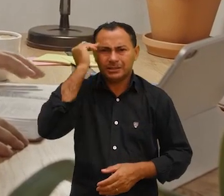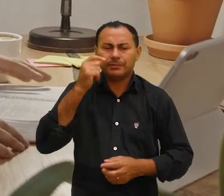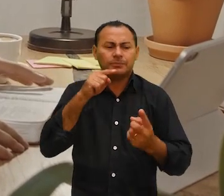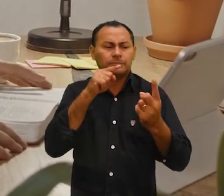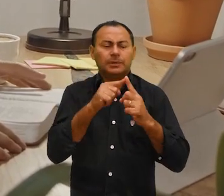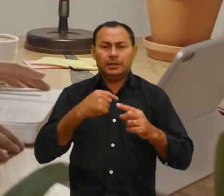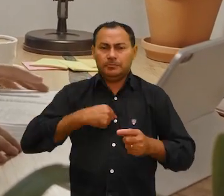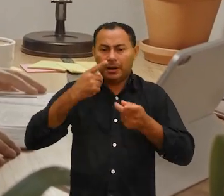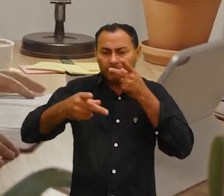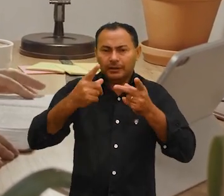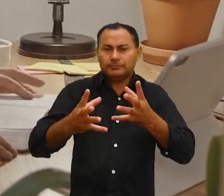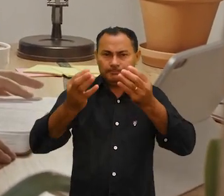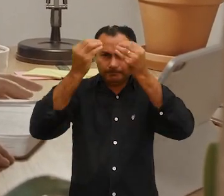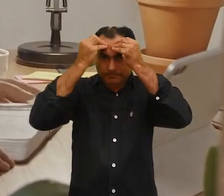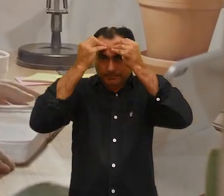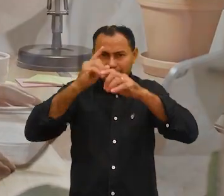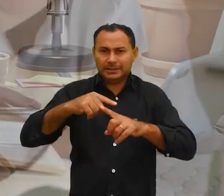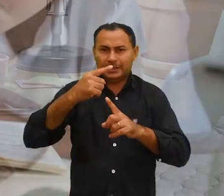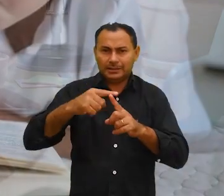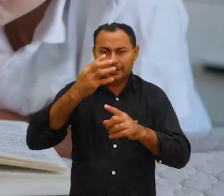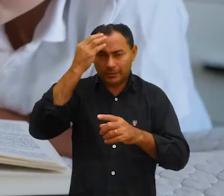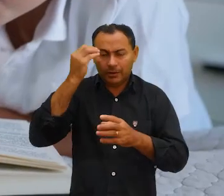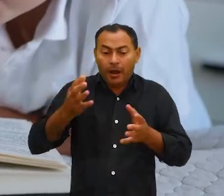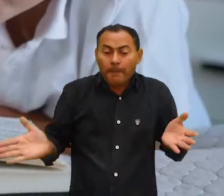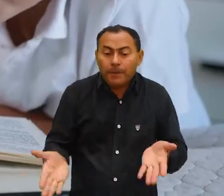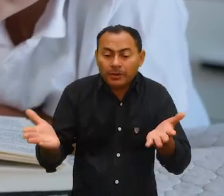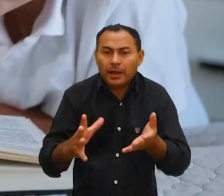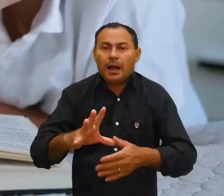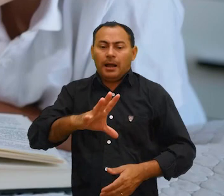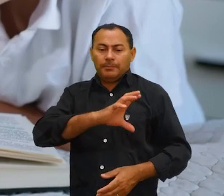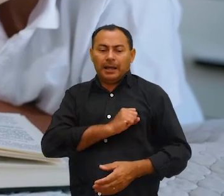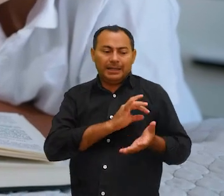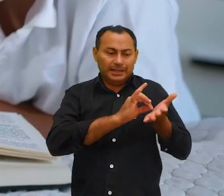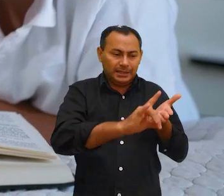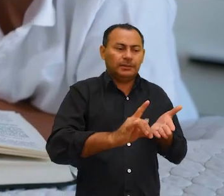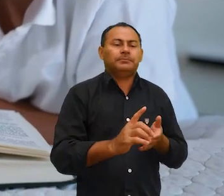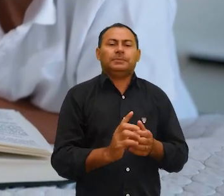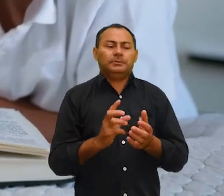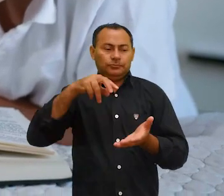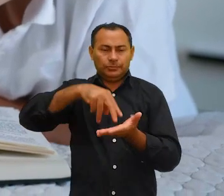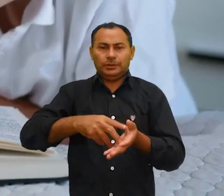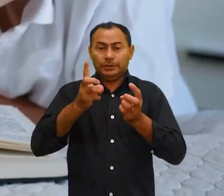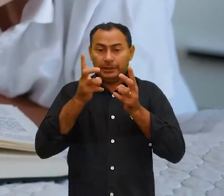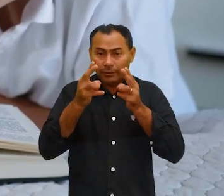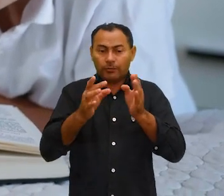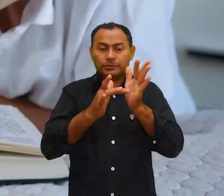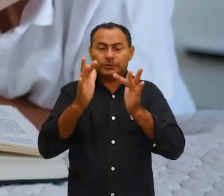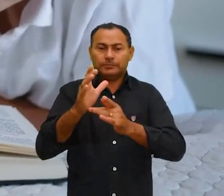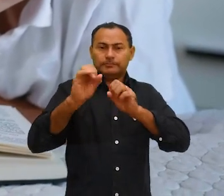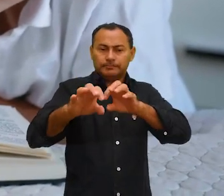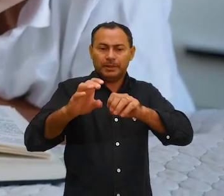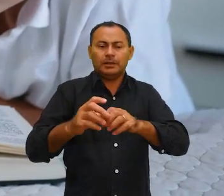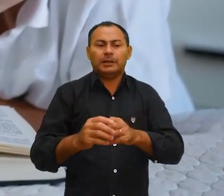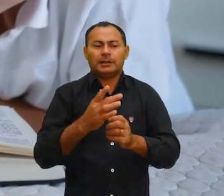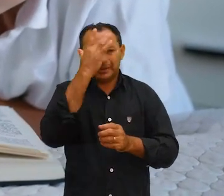quais perspectivas estou falando, guarde mais esta. A motivação para amar o inimigo e reagir da maneira como Jesus ensinou